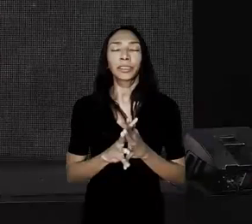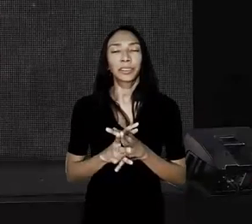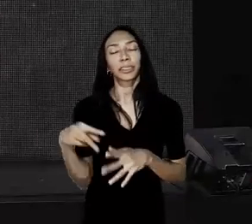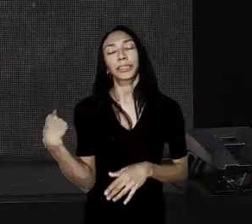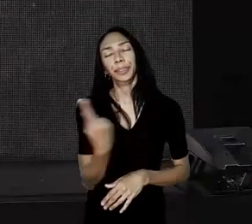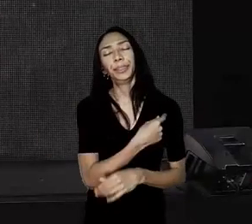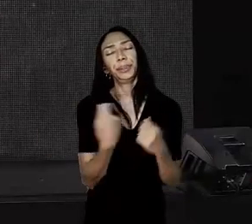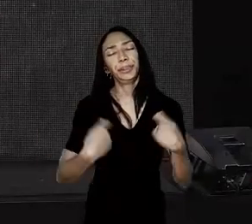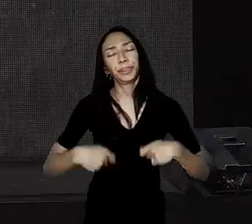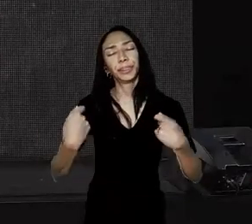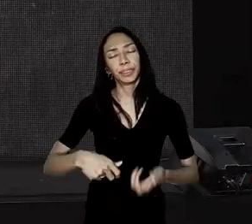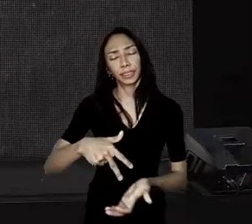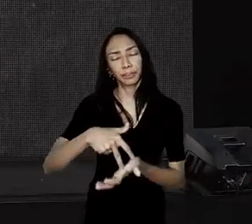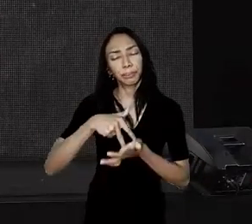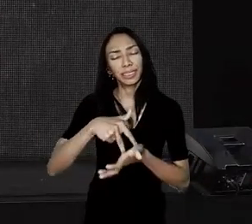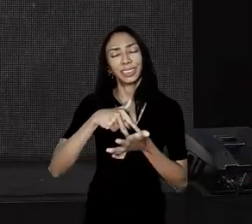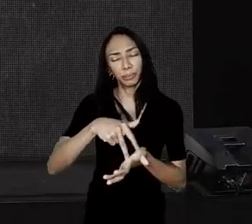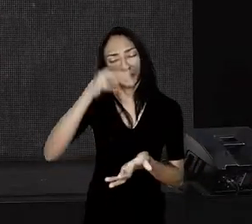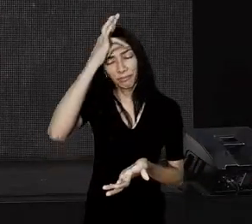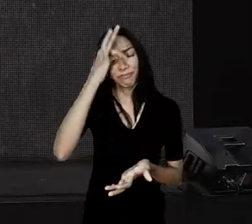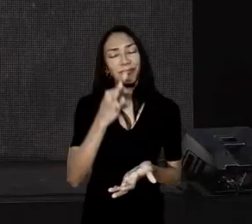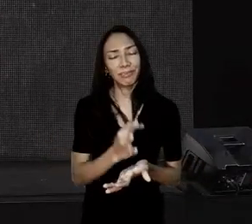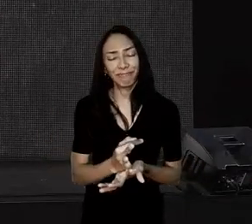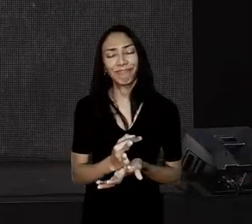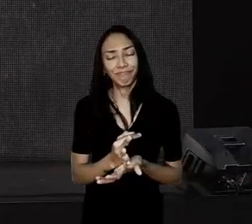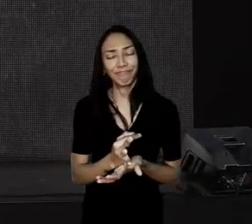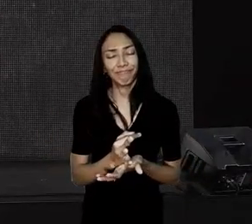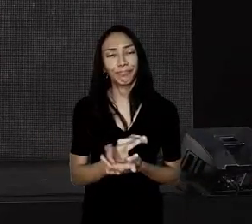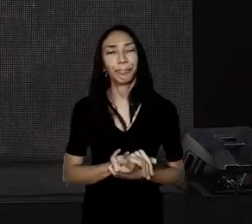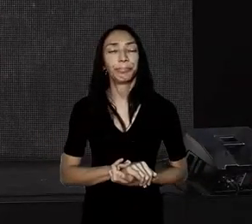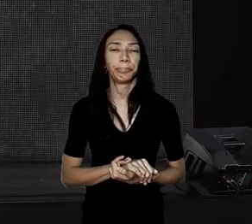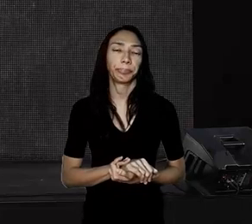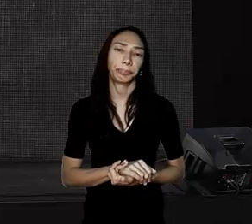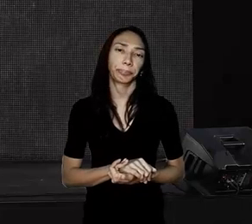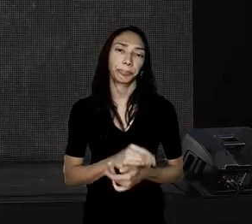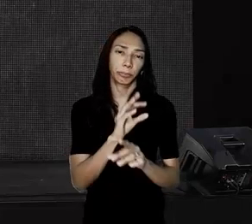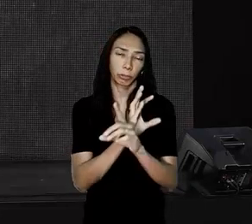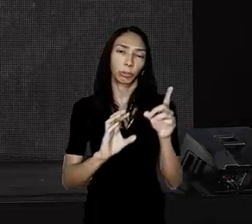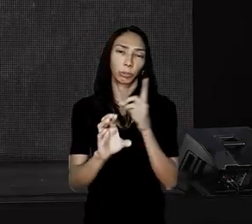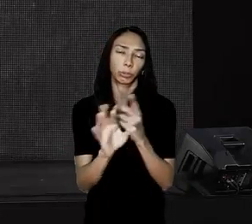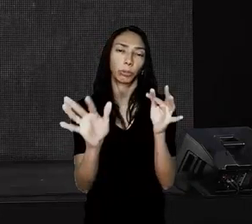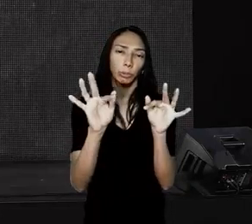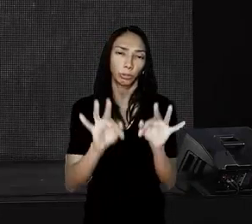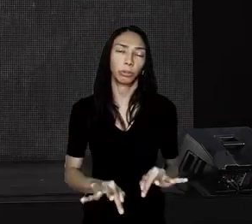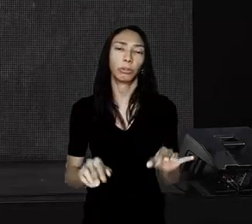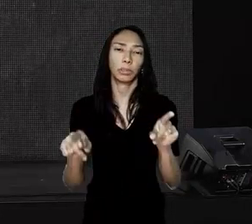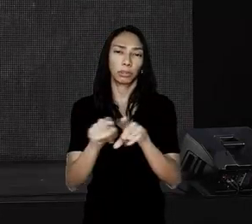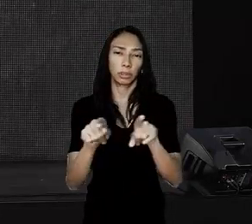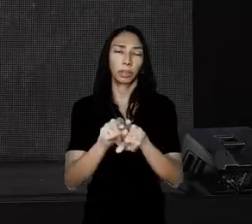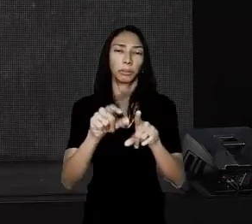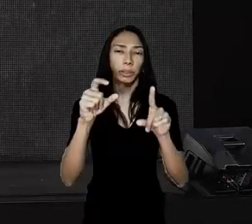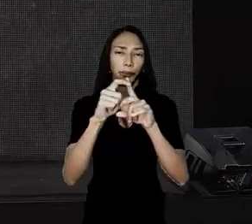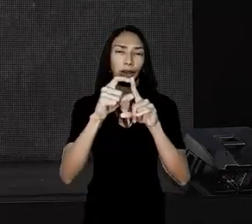Nós precisamos nos posicionar quanto à nossa fé. Eu quero encerrar essa mensagem ministrando sobre você essa